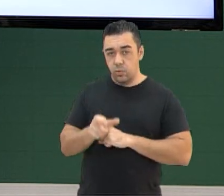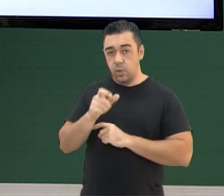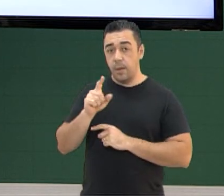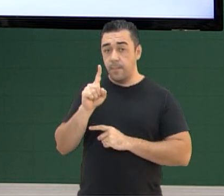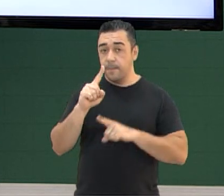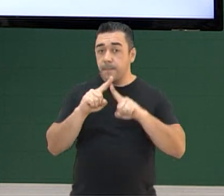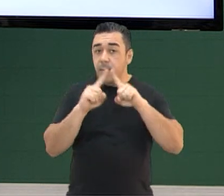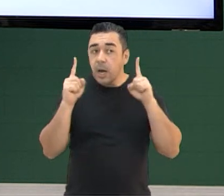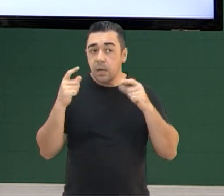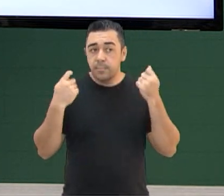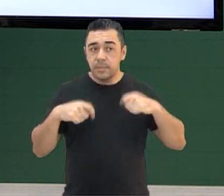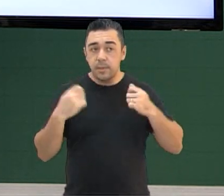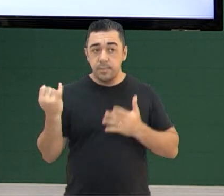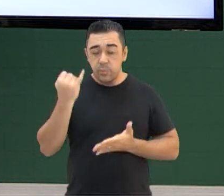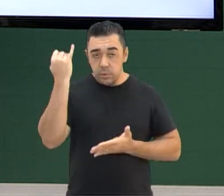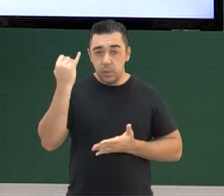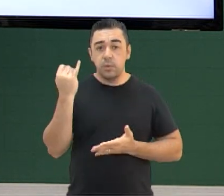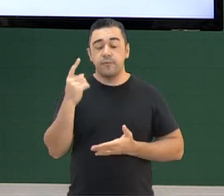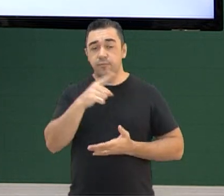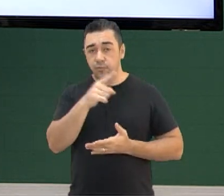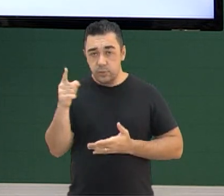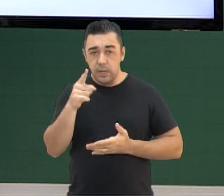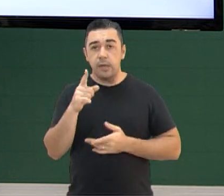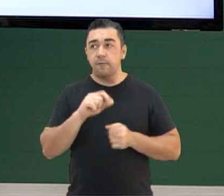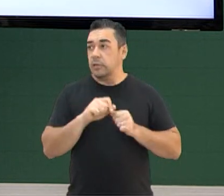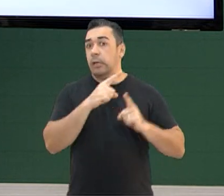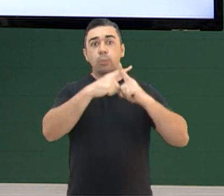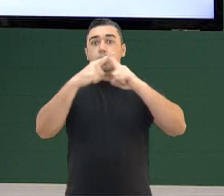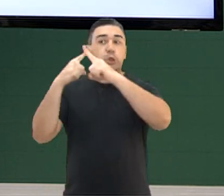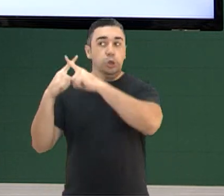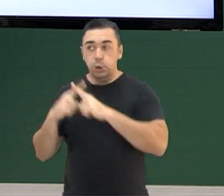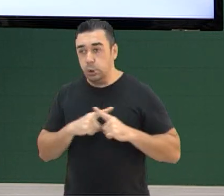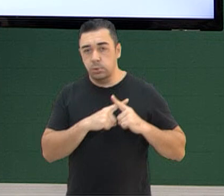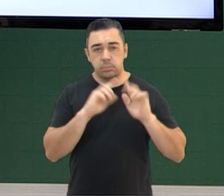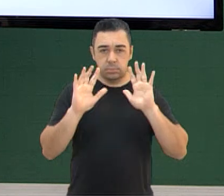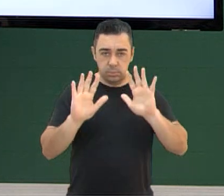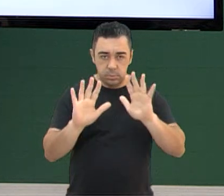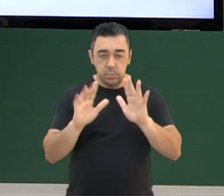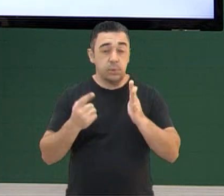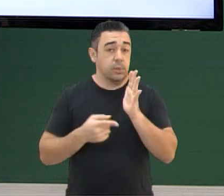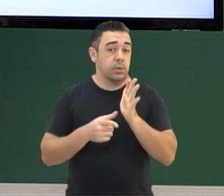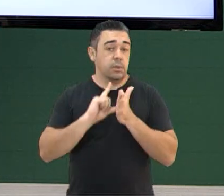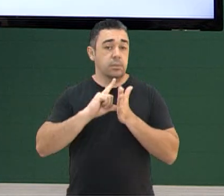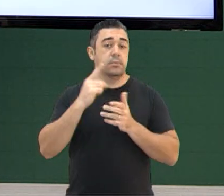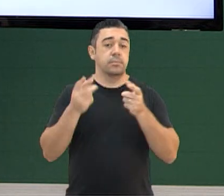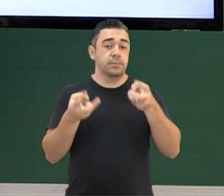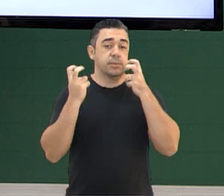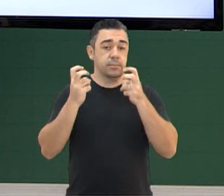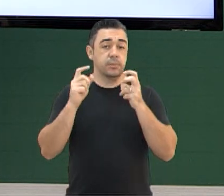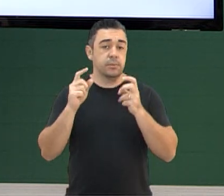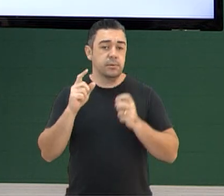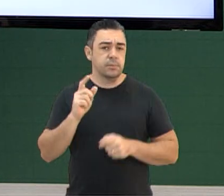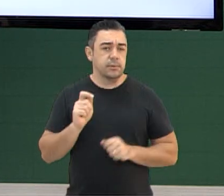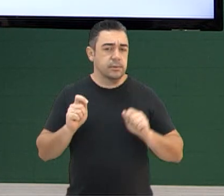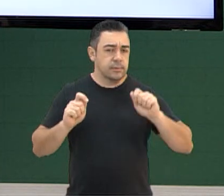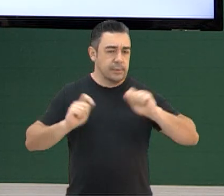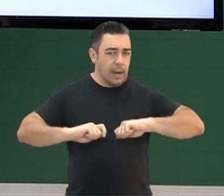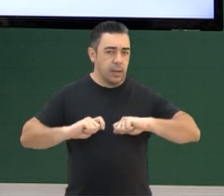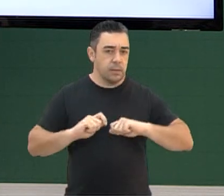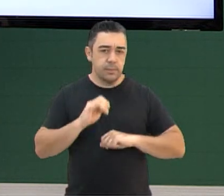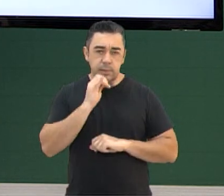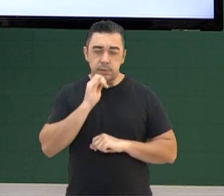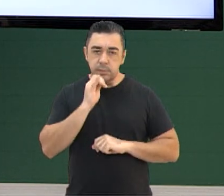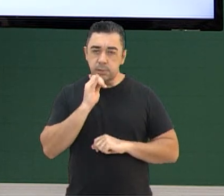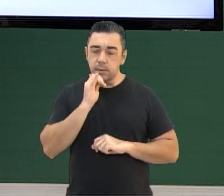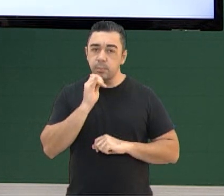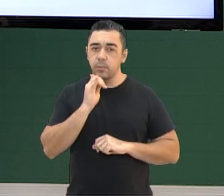detalhe importante que antes de vocês saírem multiplicando as matrizes, vocês têm que perceber se tem como multiplicar, porque